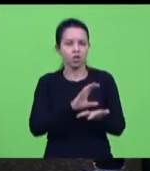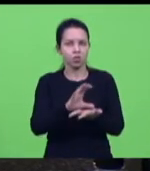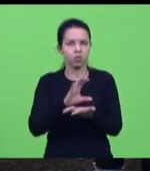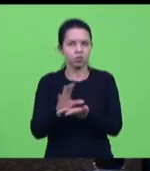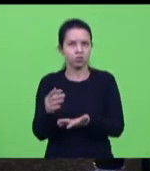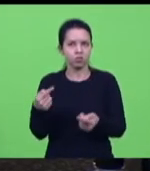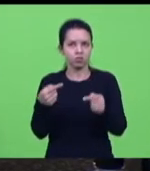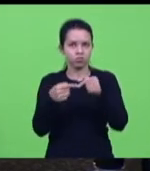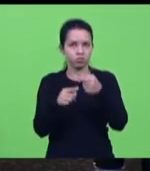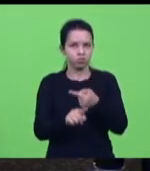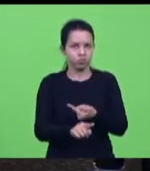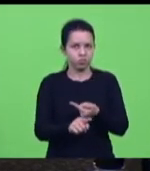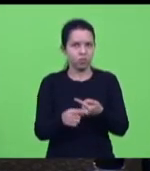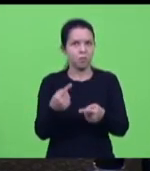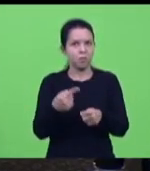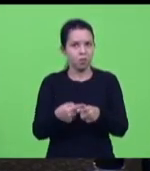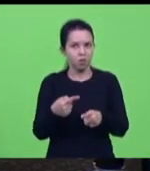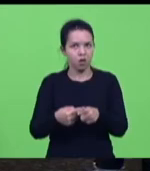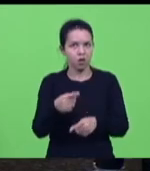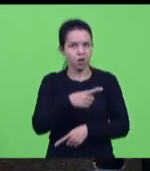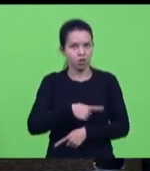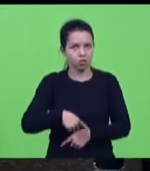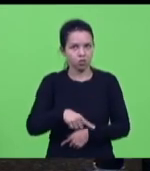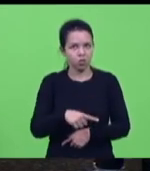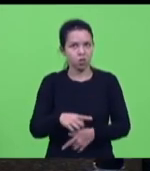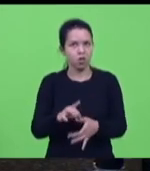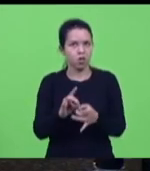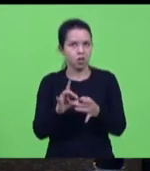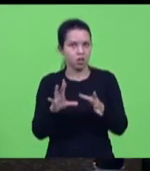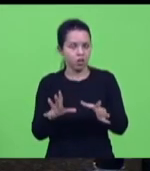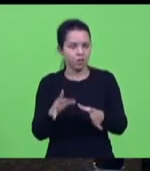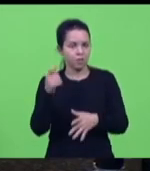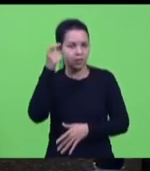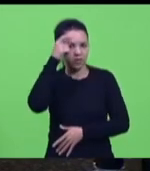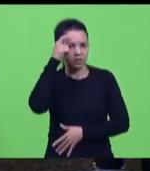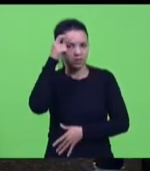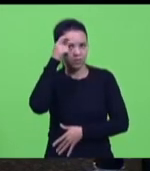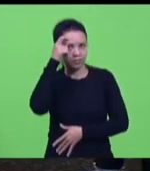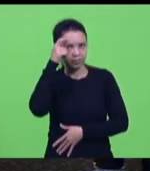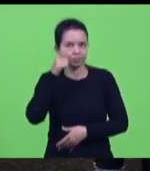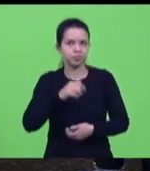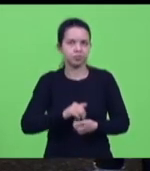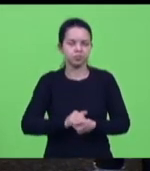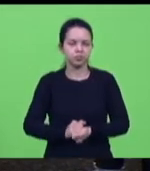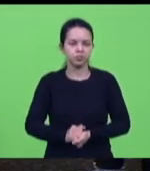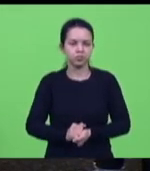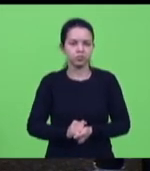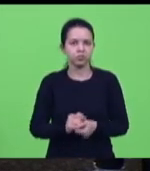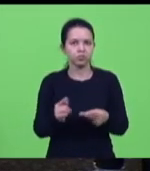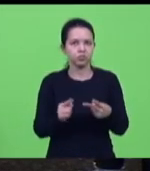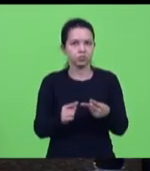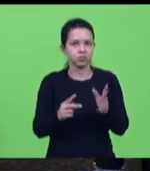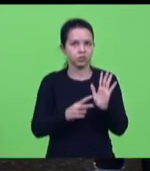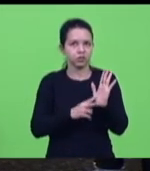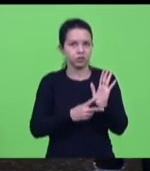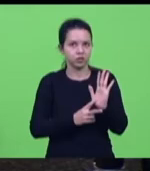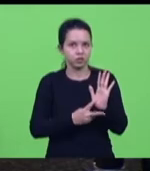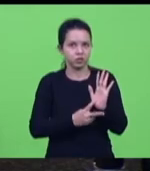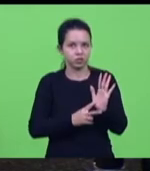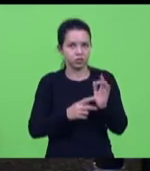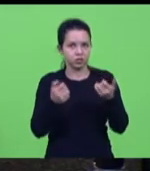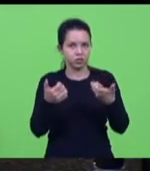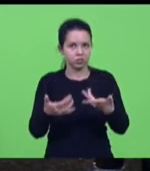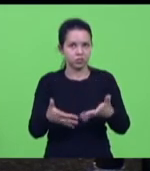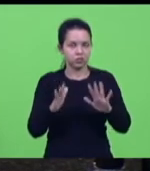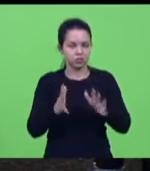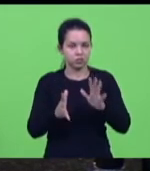irregular, porque nós temos a livre expressão do pensamento. Em segundo lugar, esses sindicatos que foram citados e